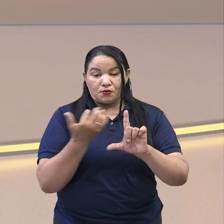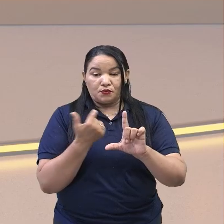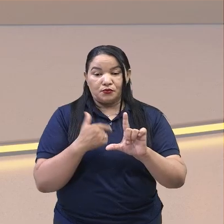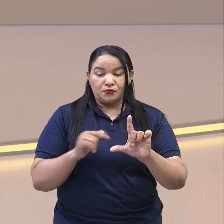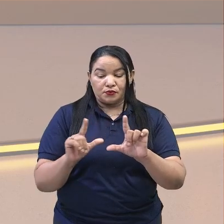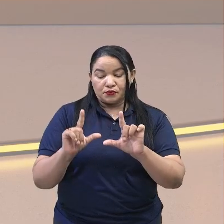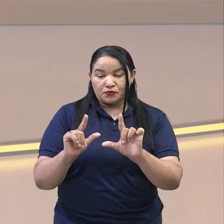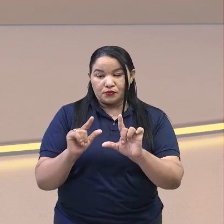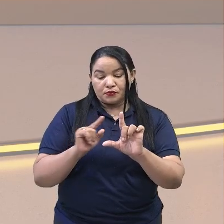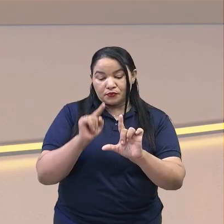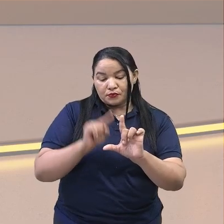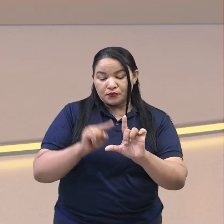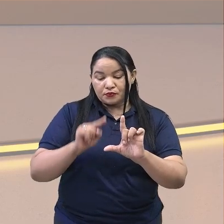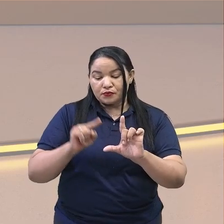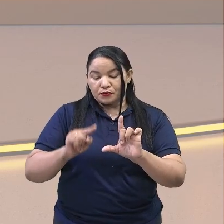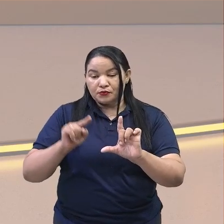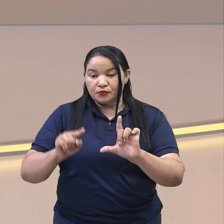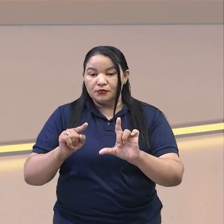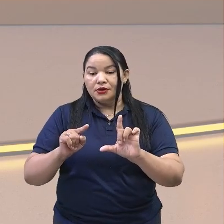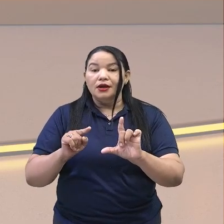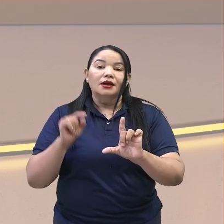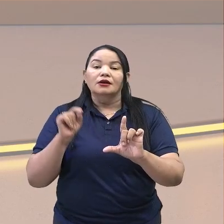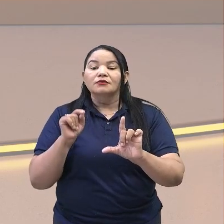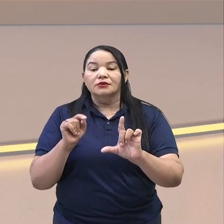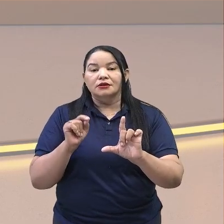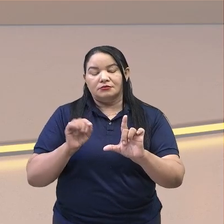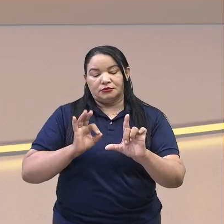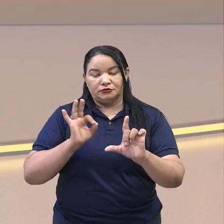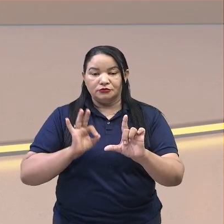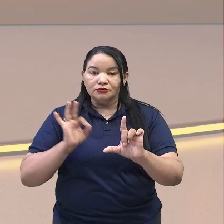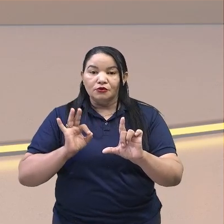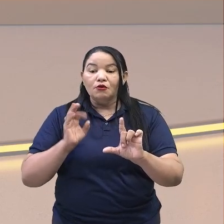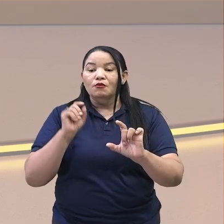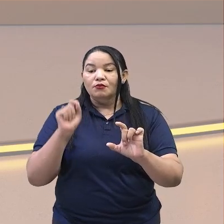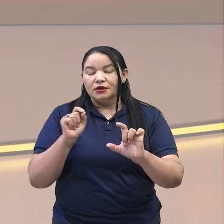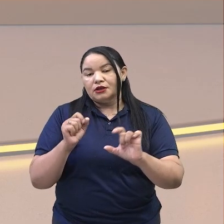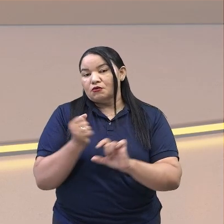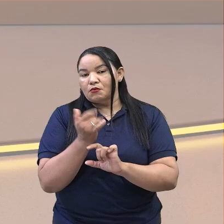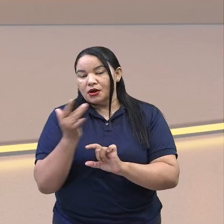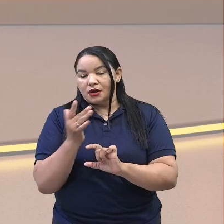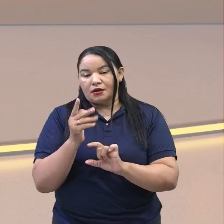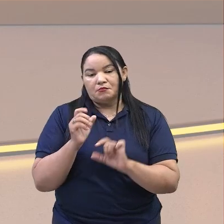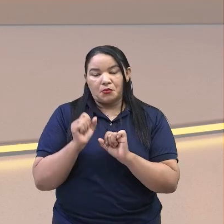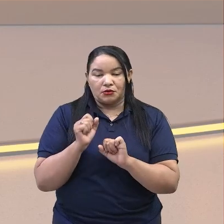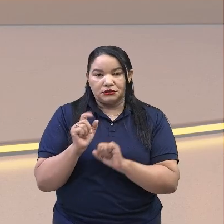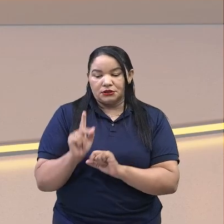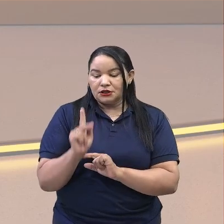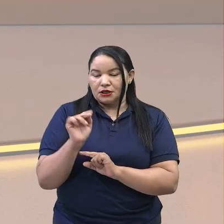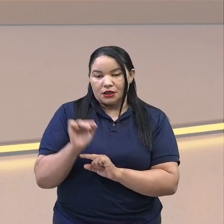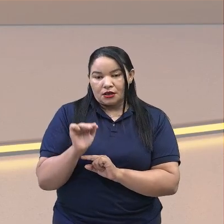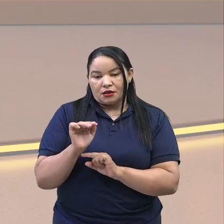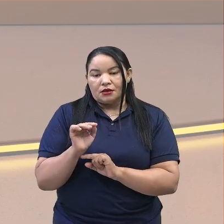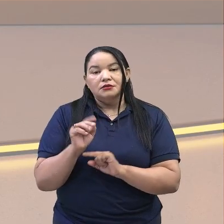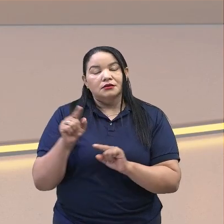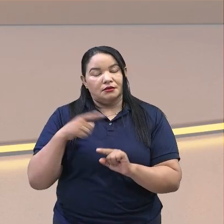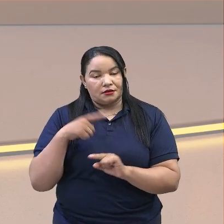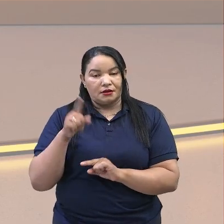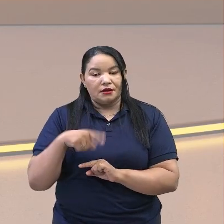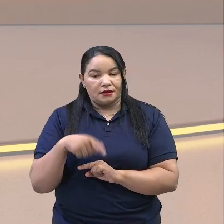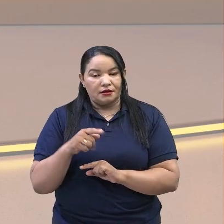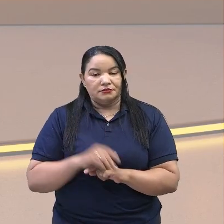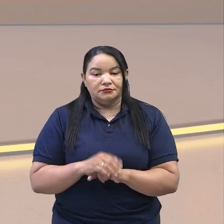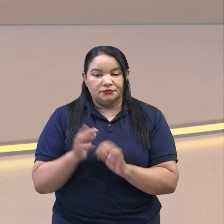gráficozinho para colocar a escala do nosso mapa. Então, essa aqui é uma escala gráfica. Aquele exemplo que eu dei para